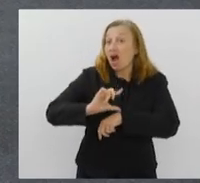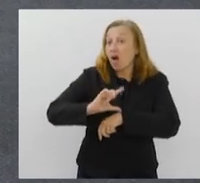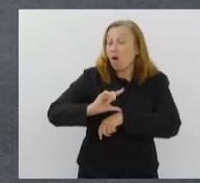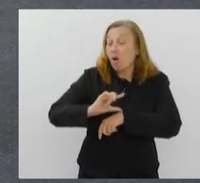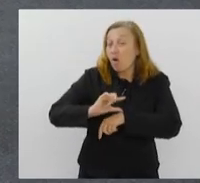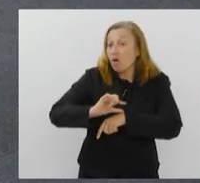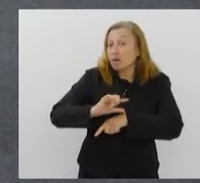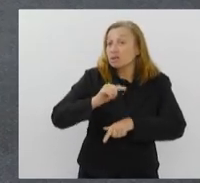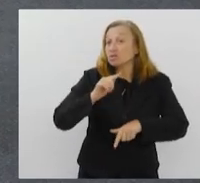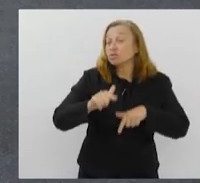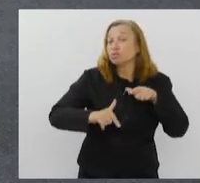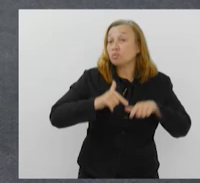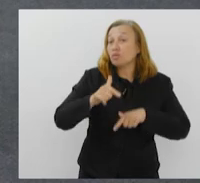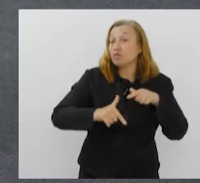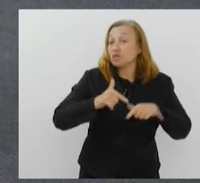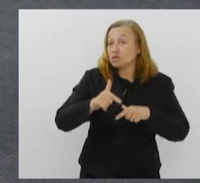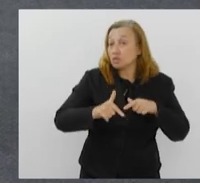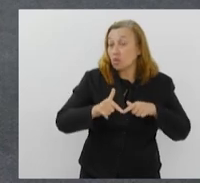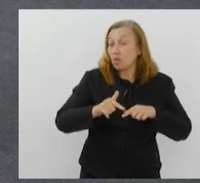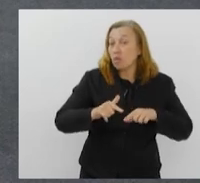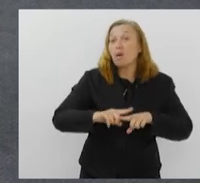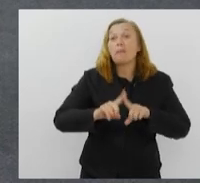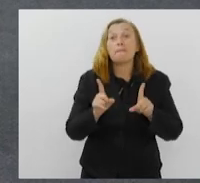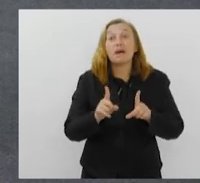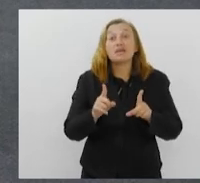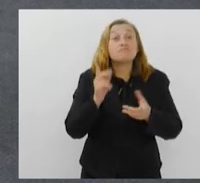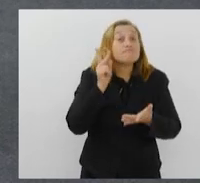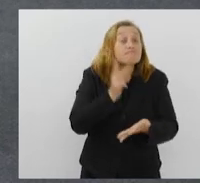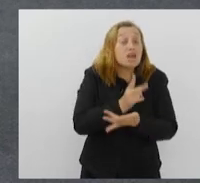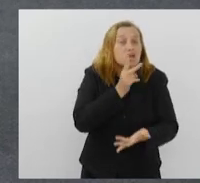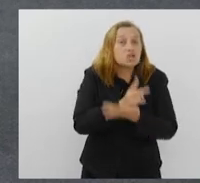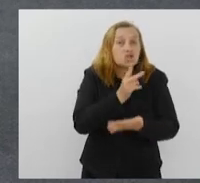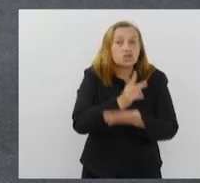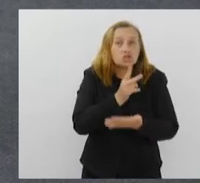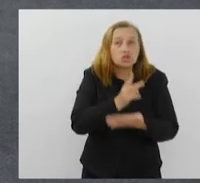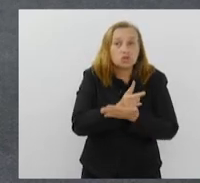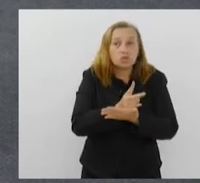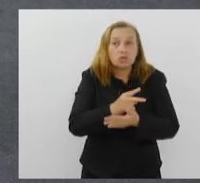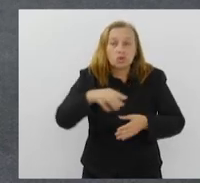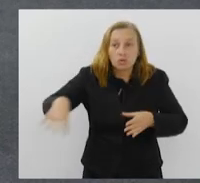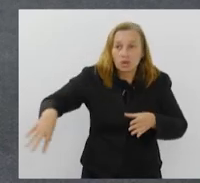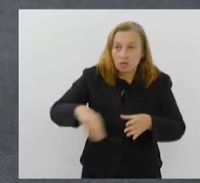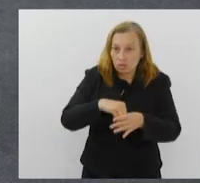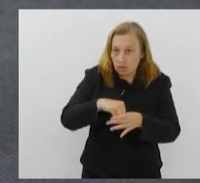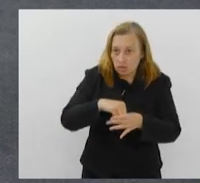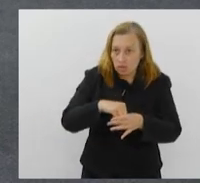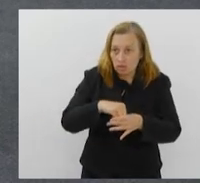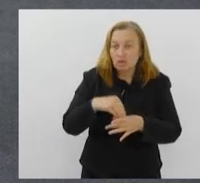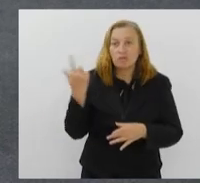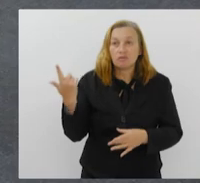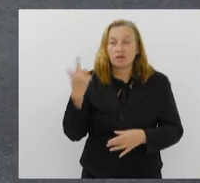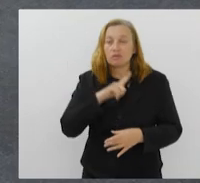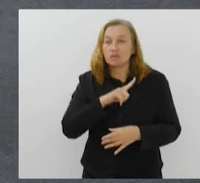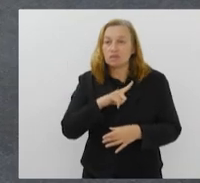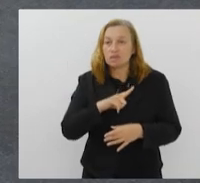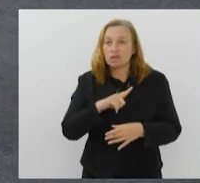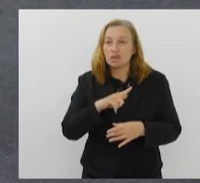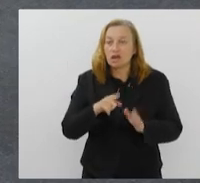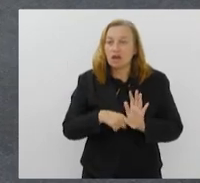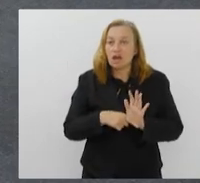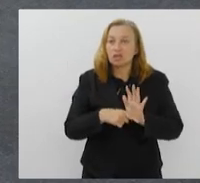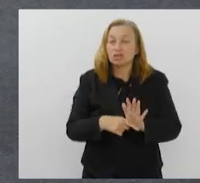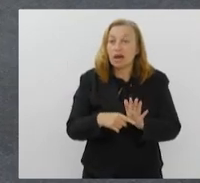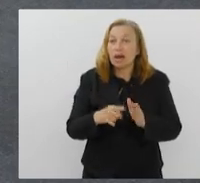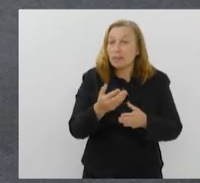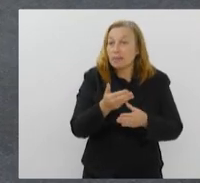das carências da SEDUC. Mas mesmo com a migração, que vai conseguir suprir parte da GLP,